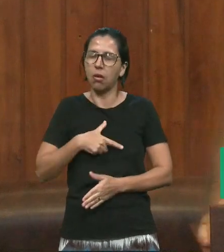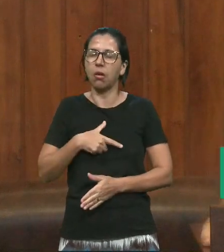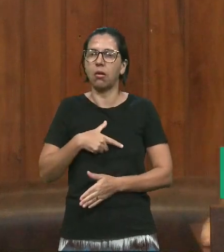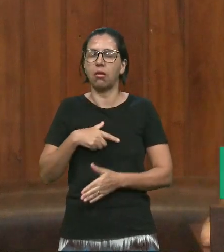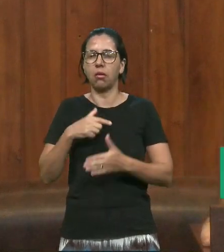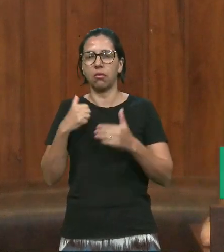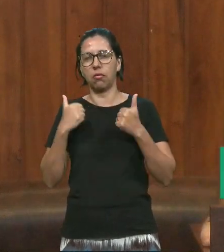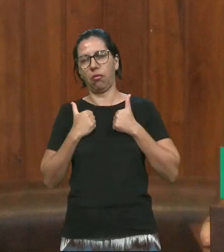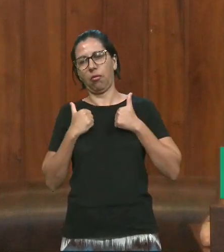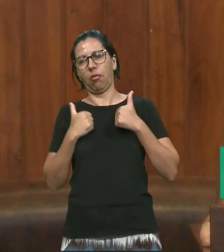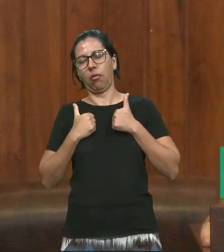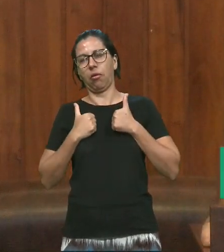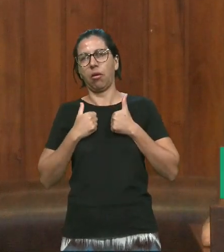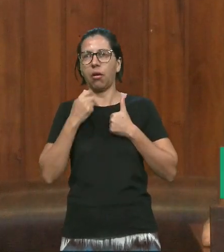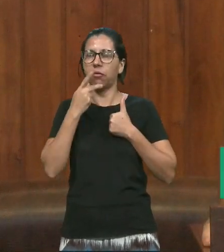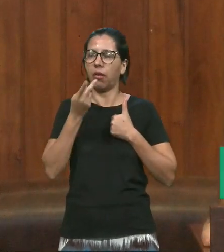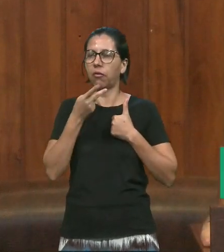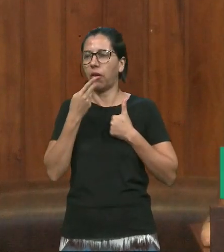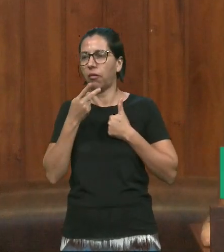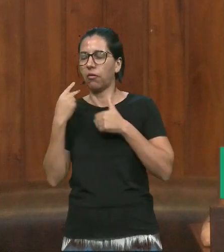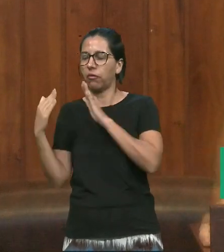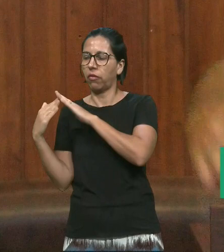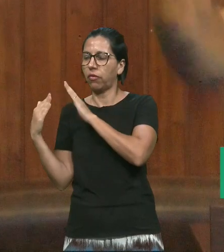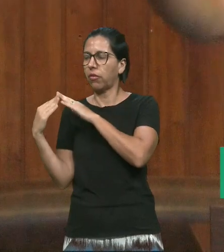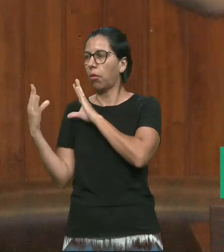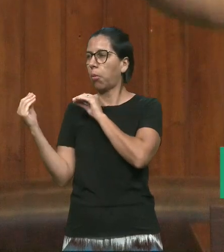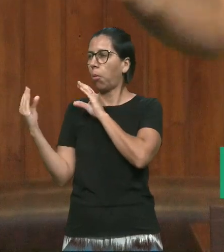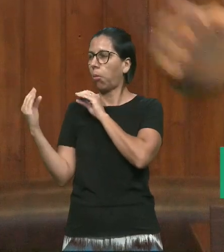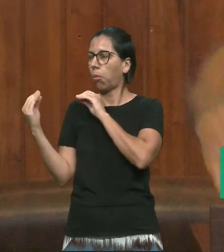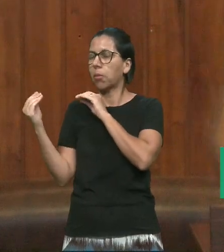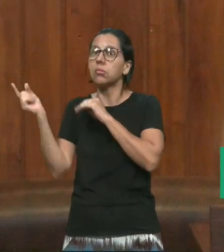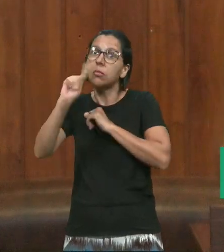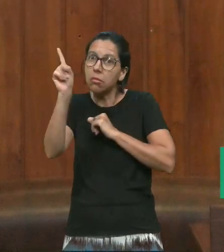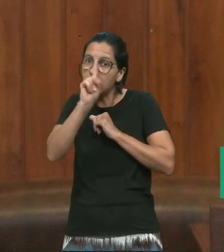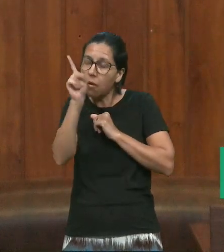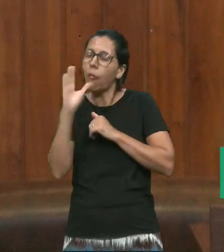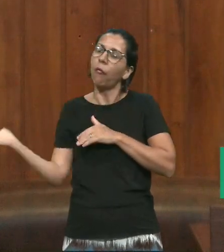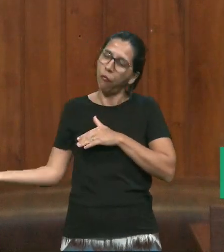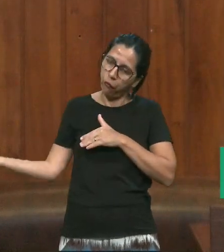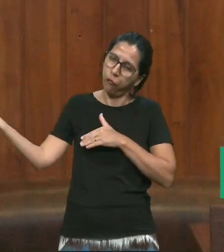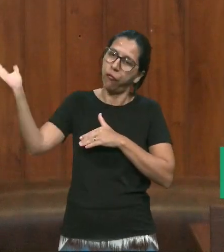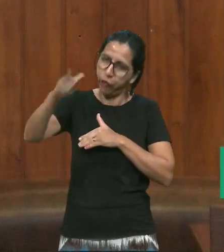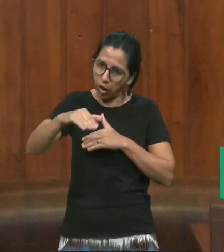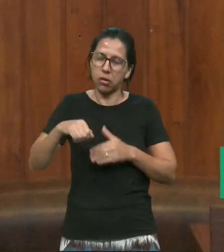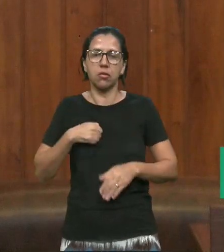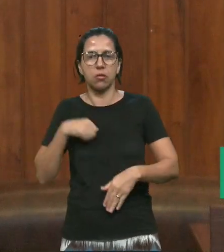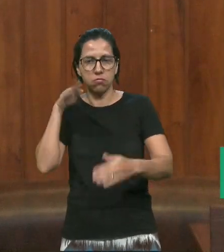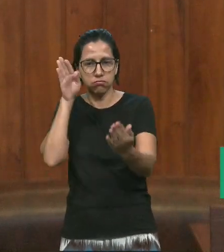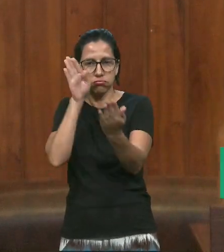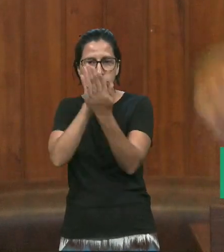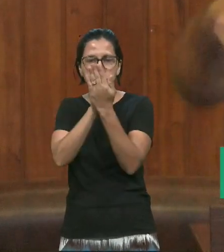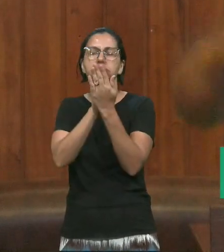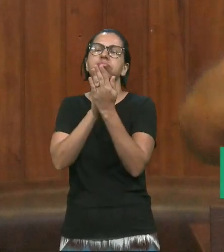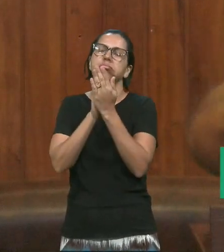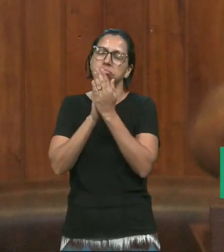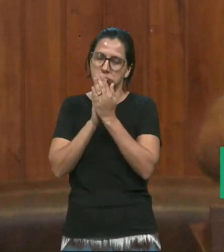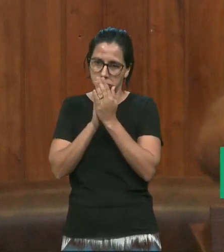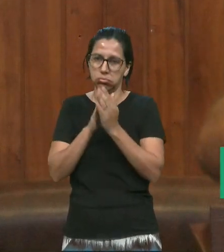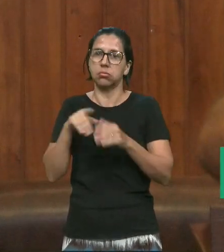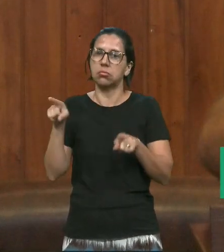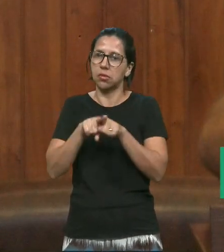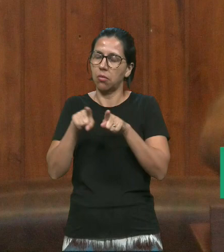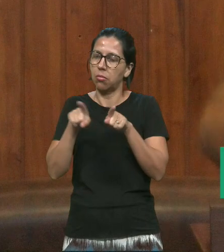aí questionando com o vizinho que o fulano não faz nada, o ciclano não faz nada. Venham cobrar aqui, ó. E nas